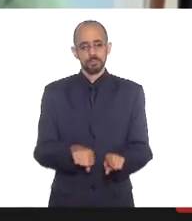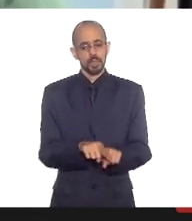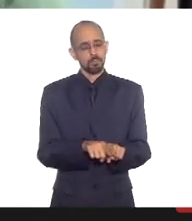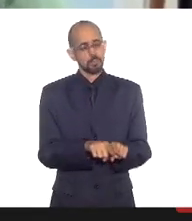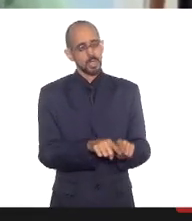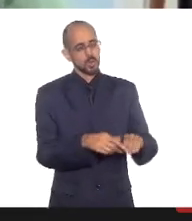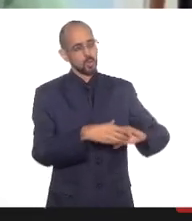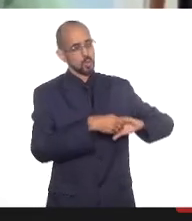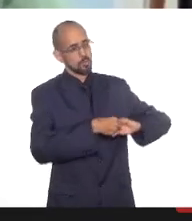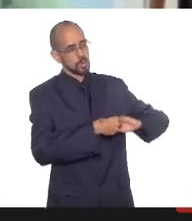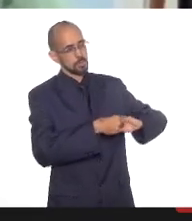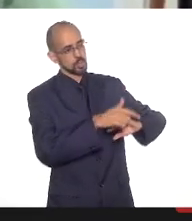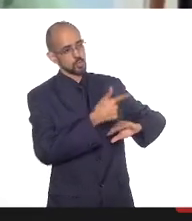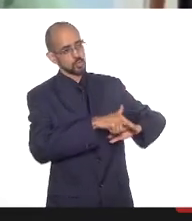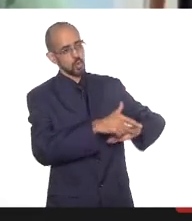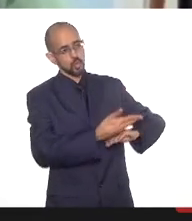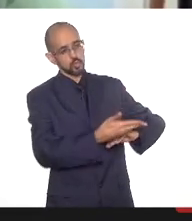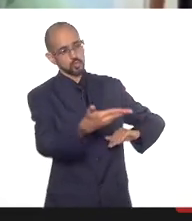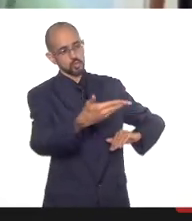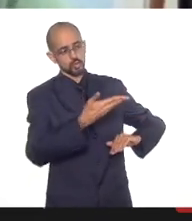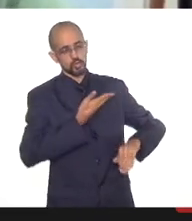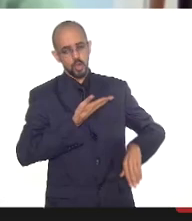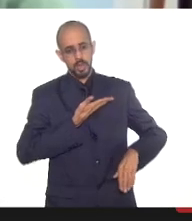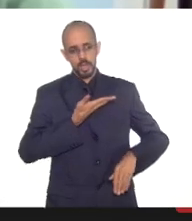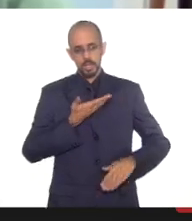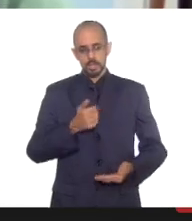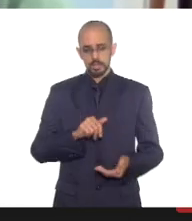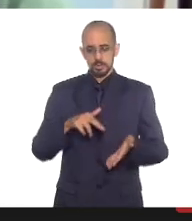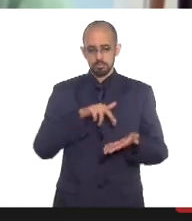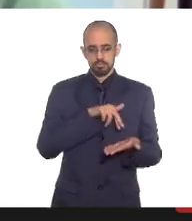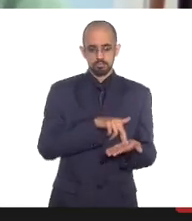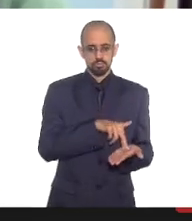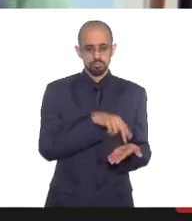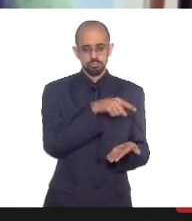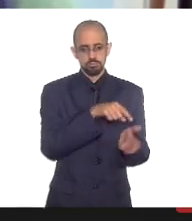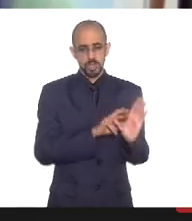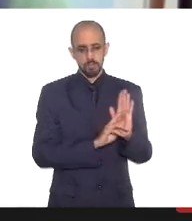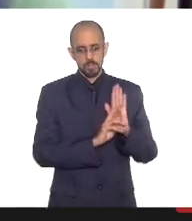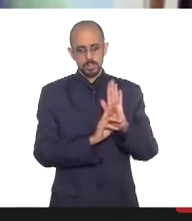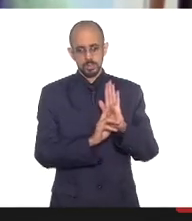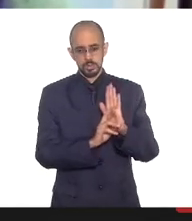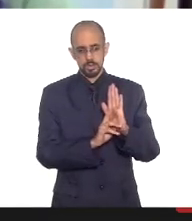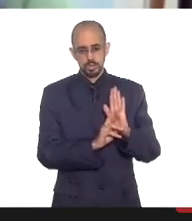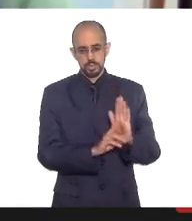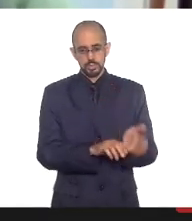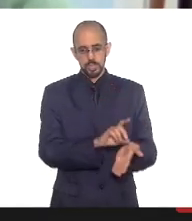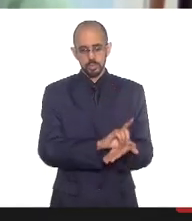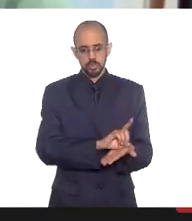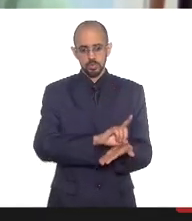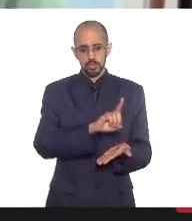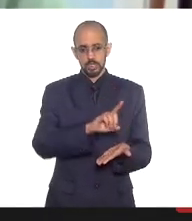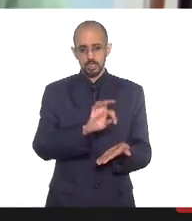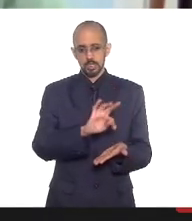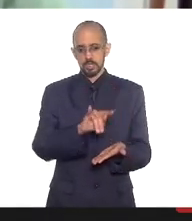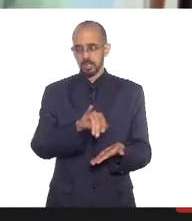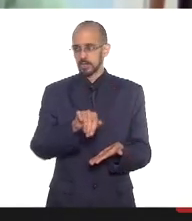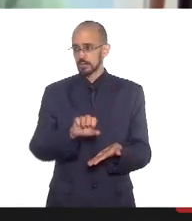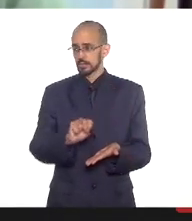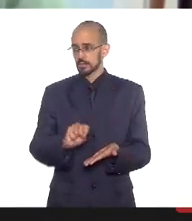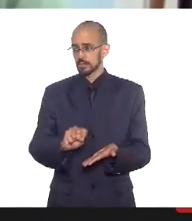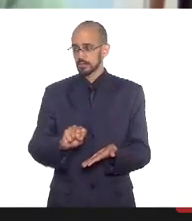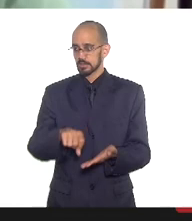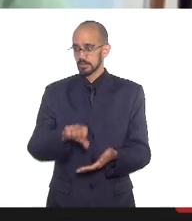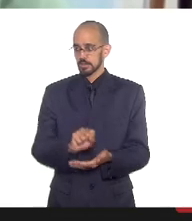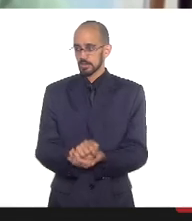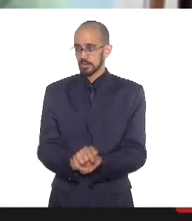comprimento os outros colegas nas dos colegas e os outros presentes na presença no Potência guerreiro de quem gostei